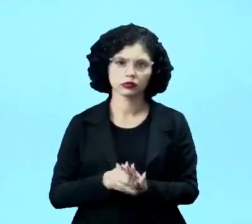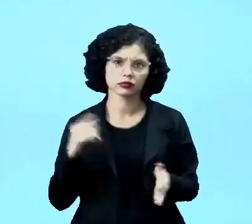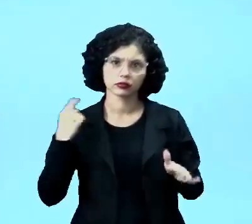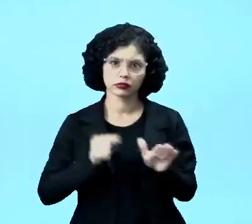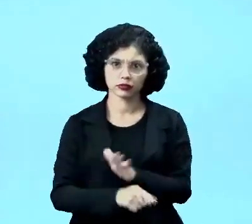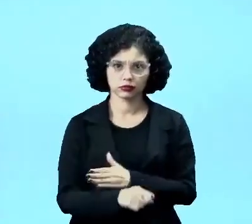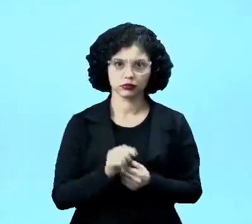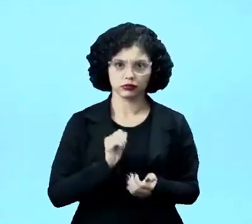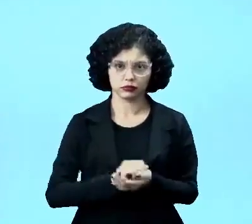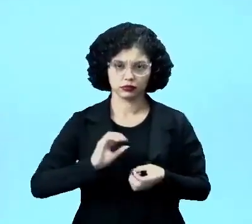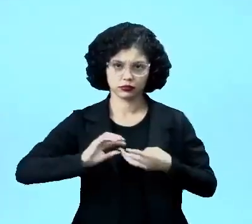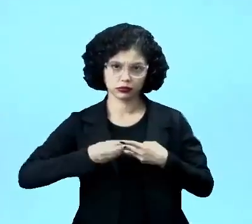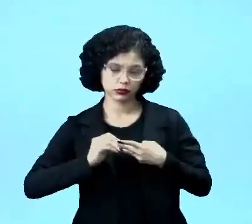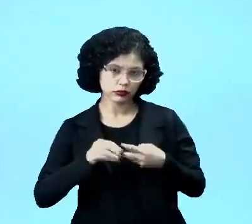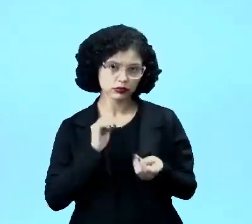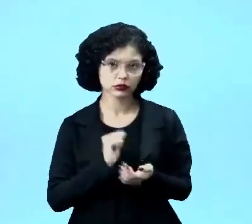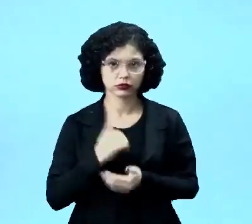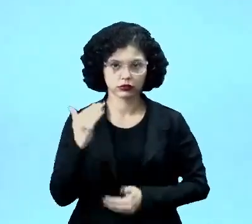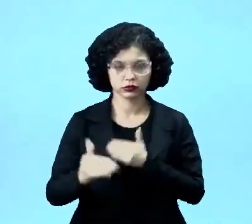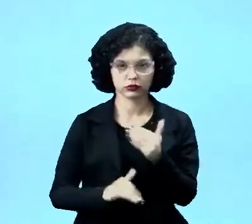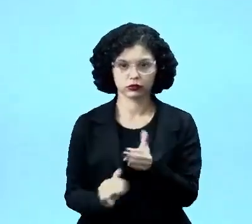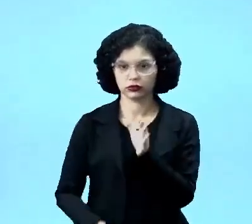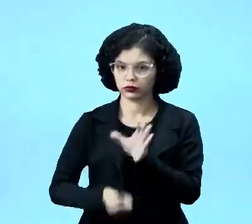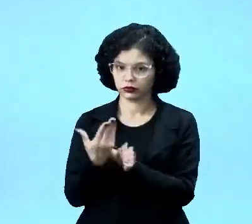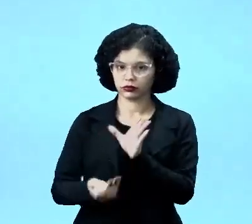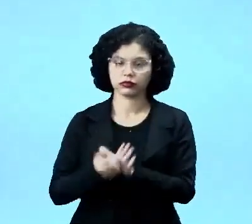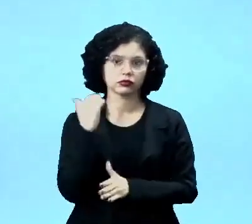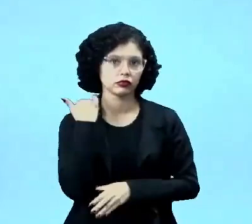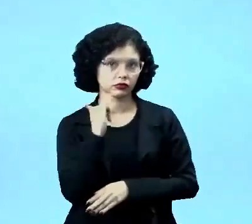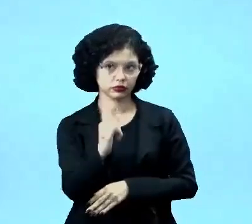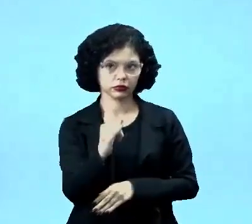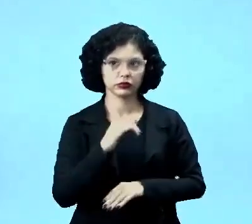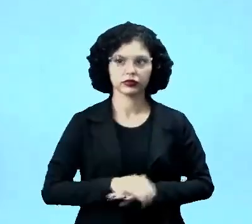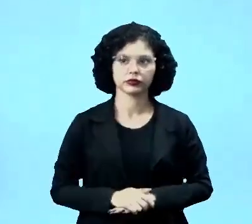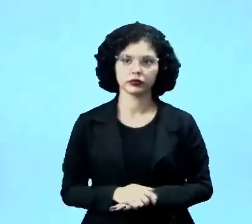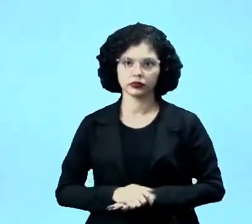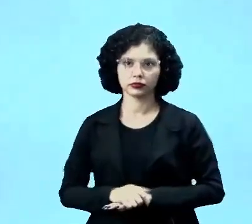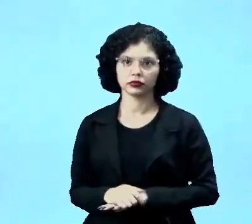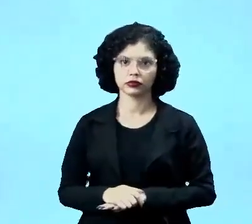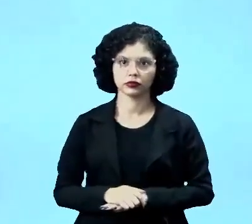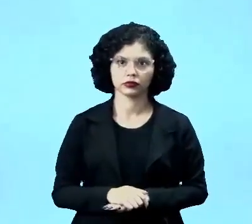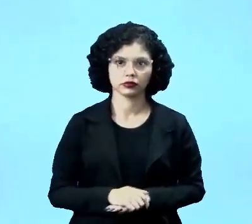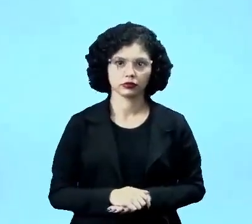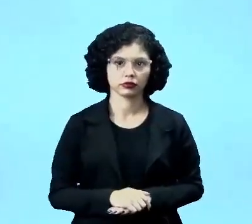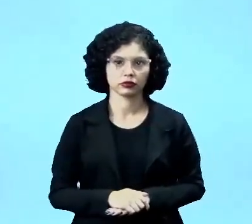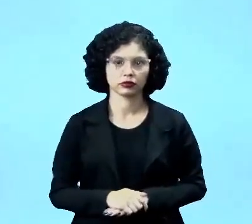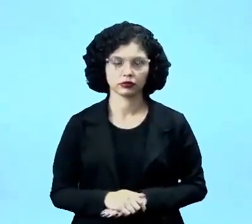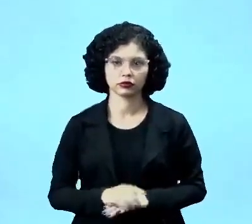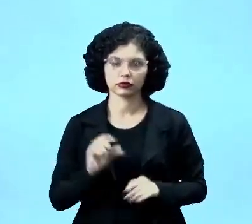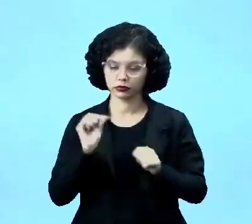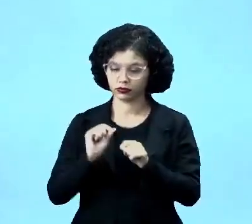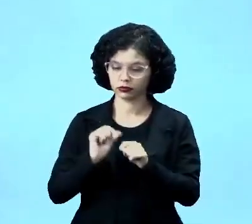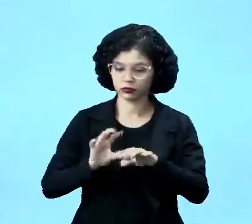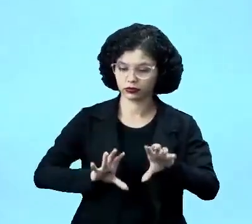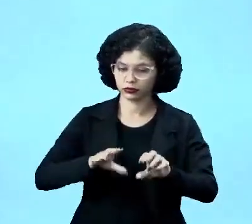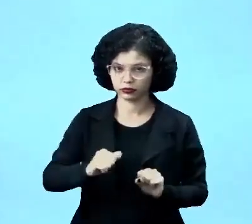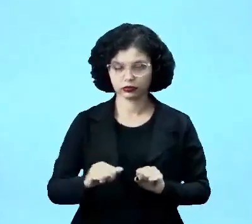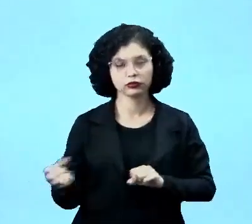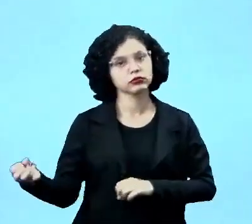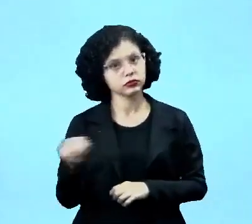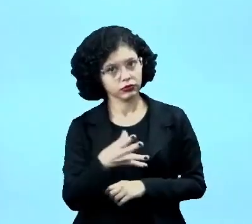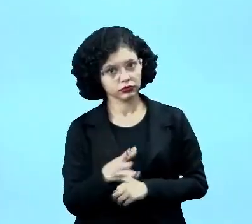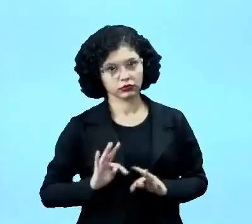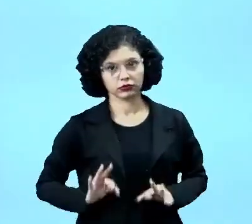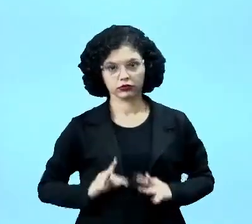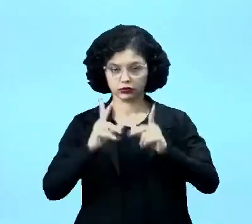dentro da célula? Vai ser o processo de produção de energia, vai ser também o processo de formação e